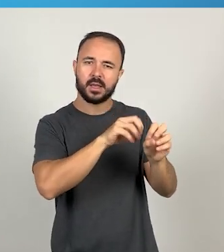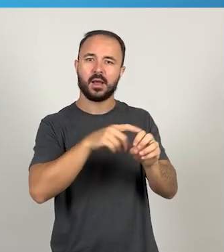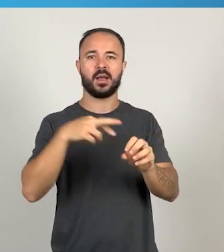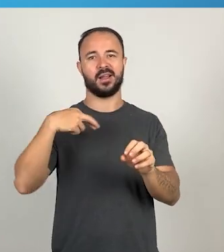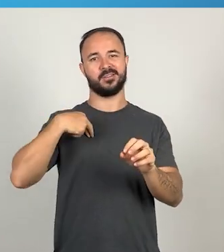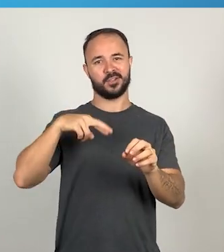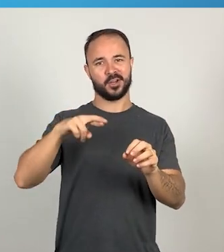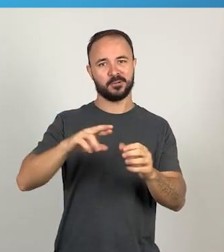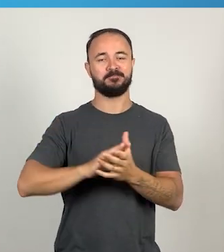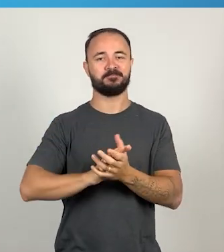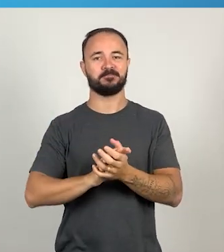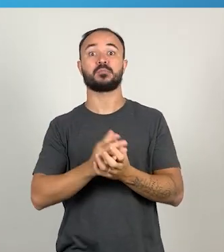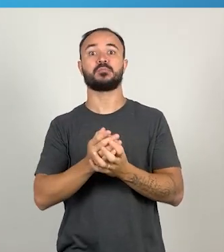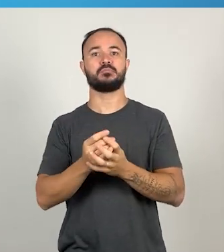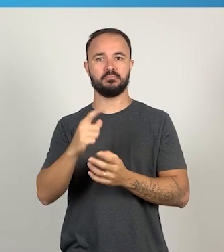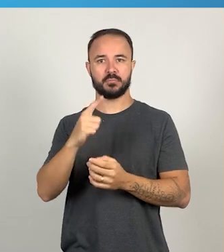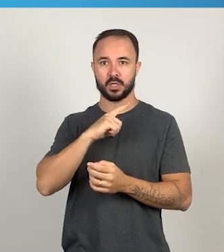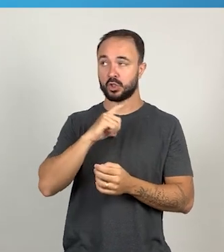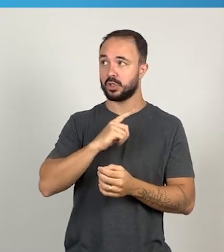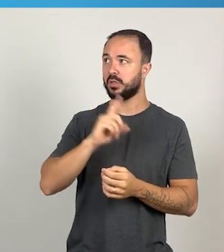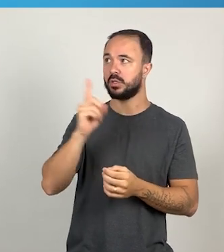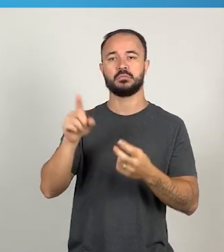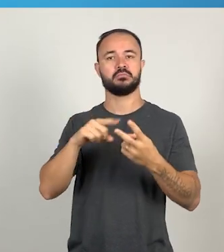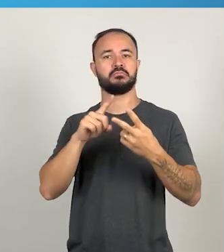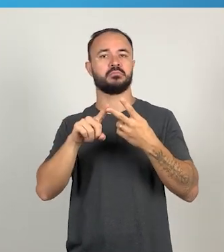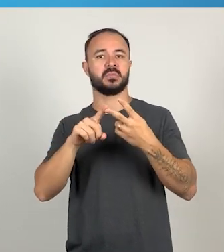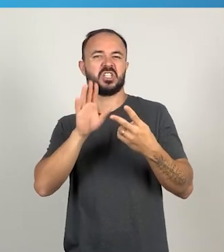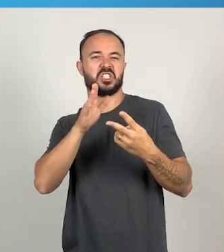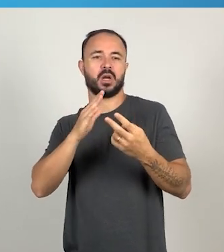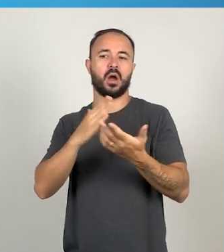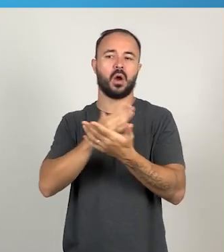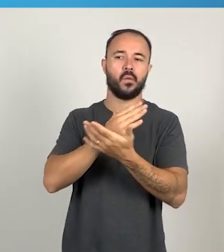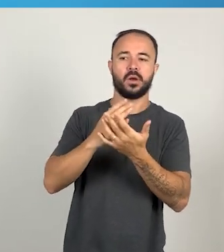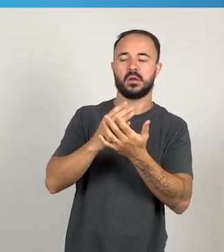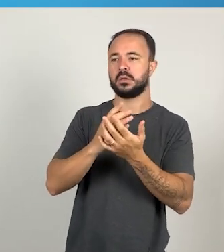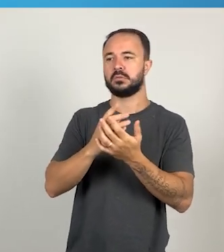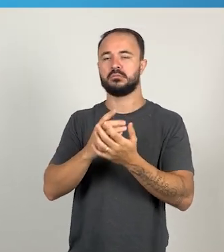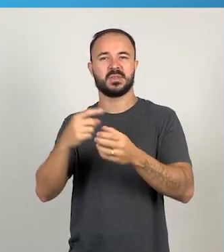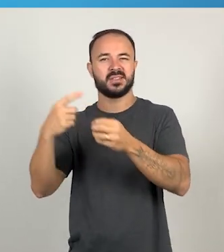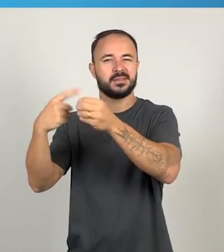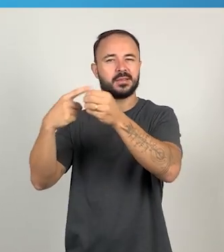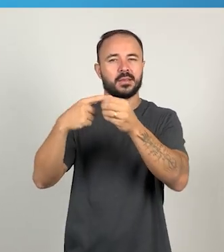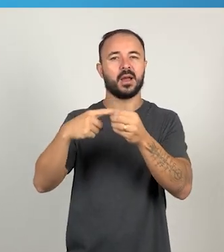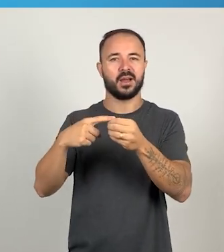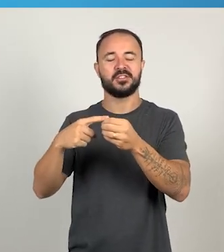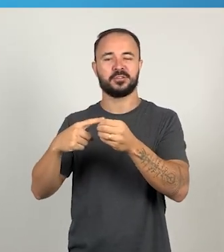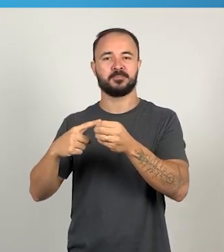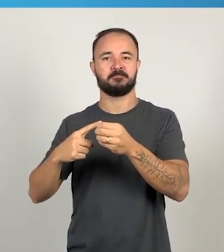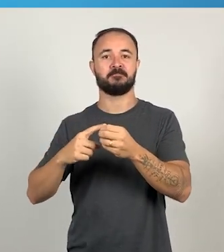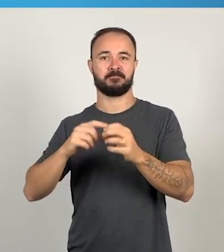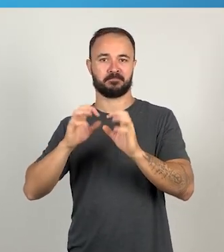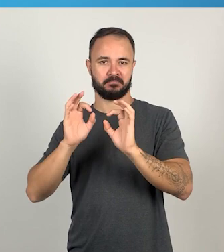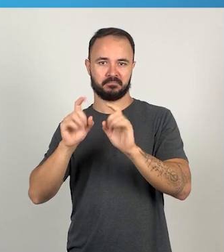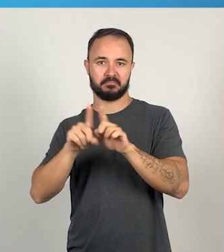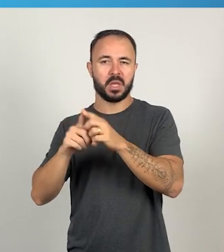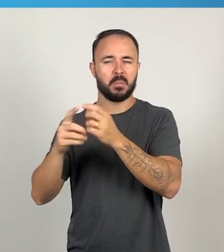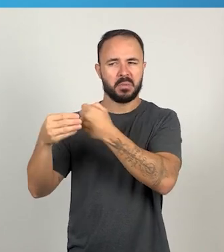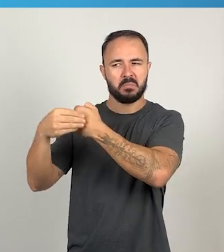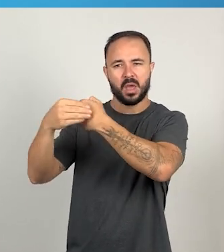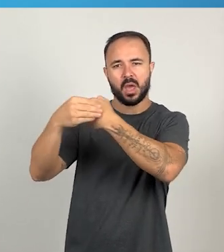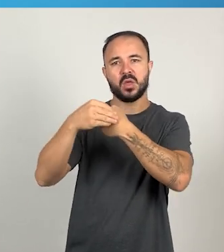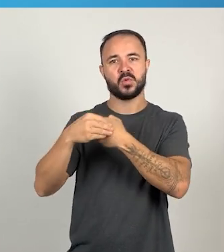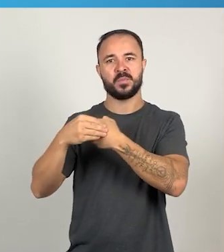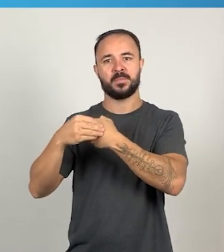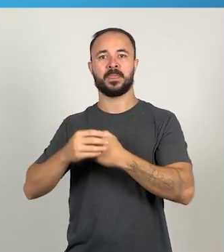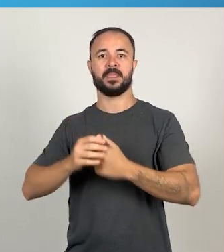Porto Franco, né, aqui próximo, que já era um entreposto um pouco maior em relação à vila que ainda iniciava. Só que